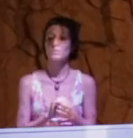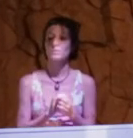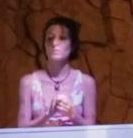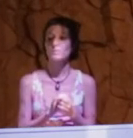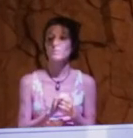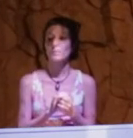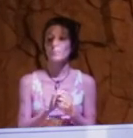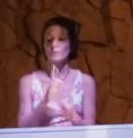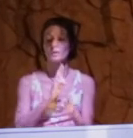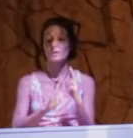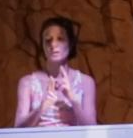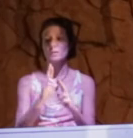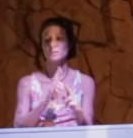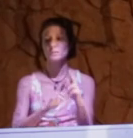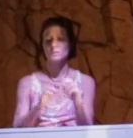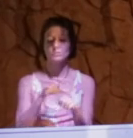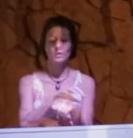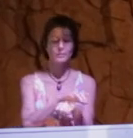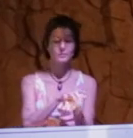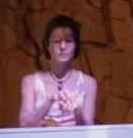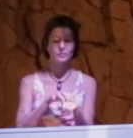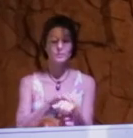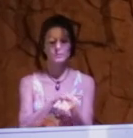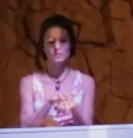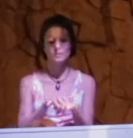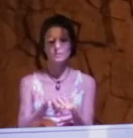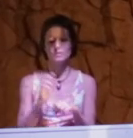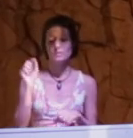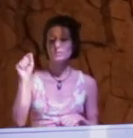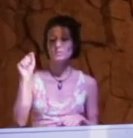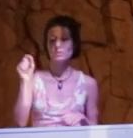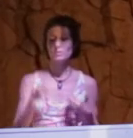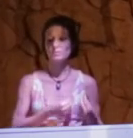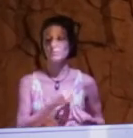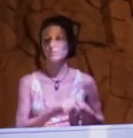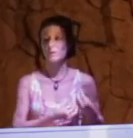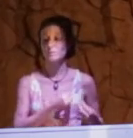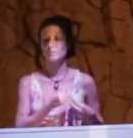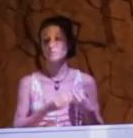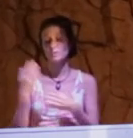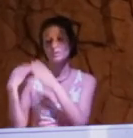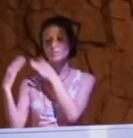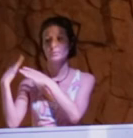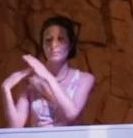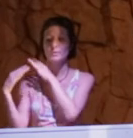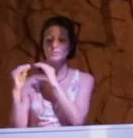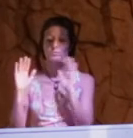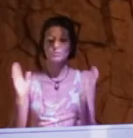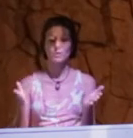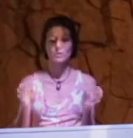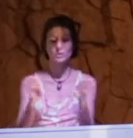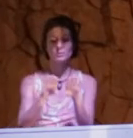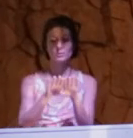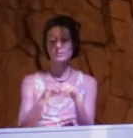como que a gente conseguiu viver e sentir a pandemia, né? Foi justamente nesse contexto da pandemia e como nós somos